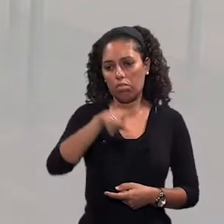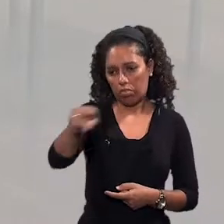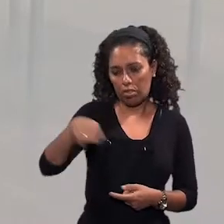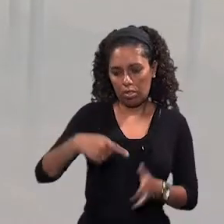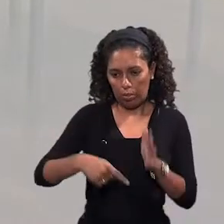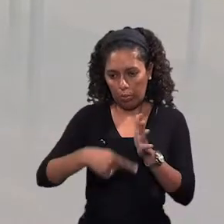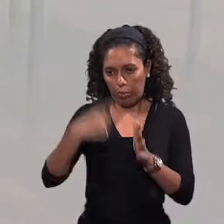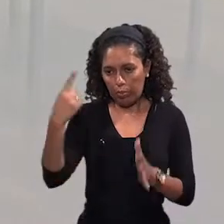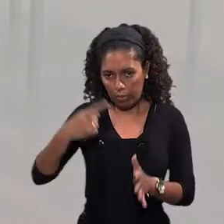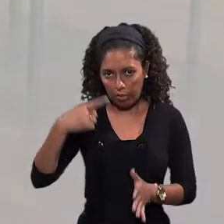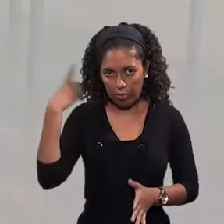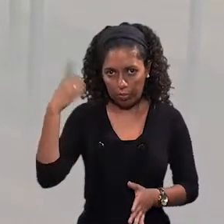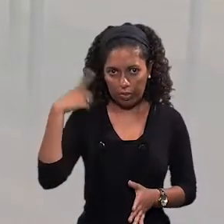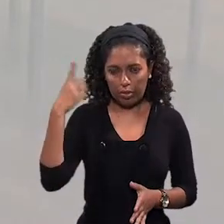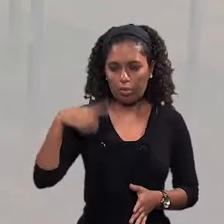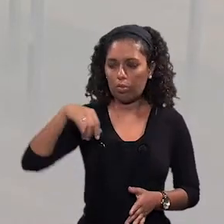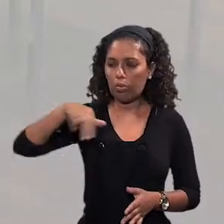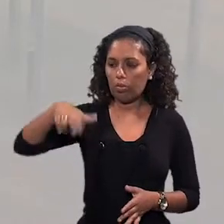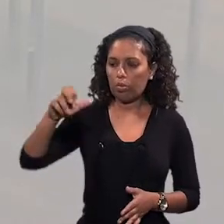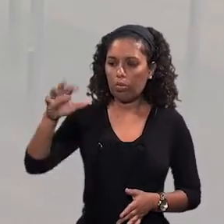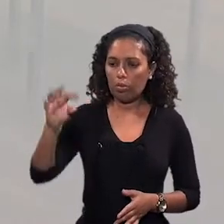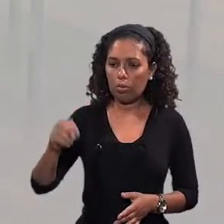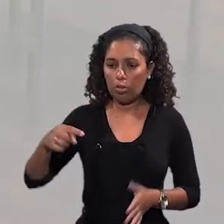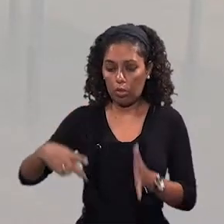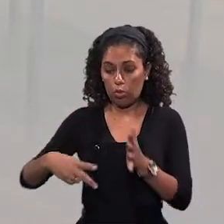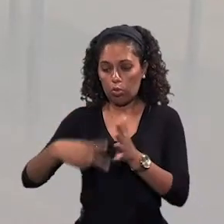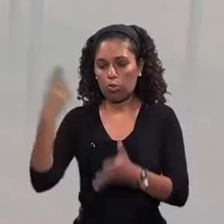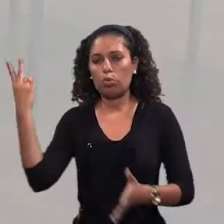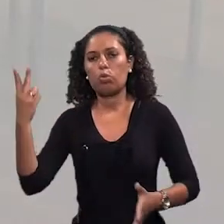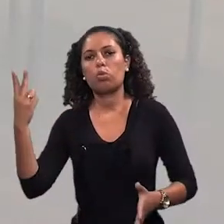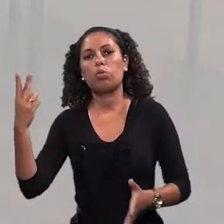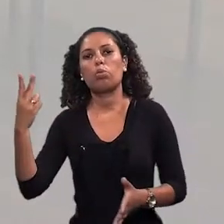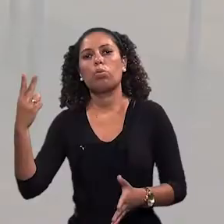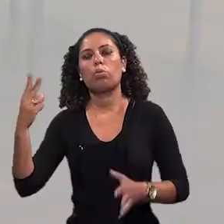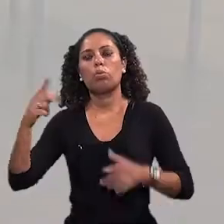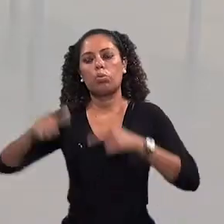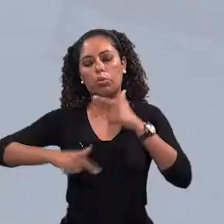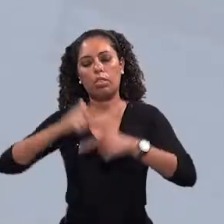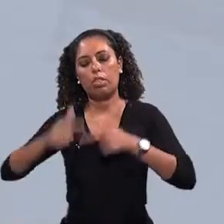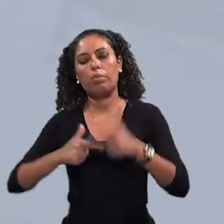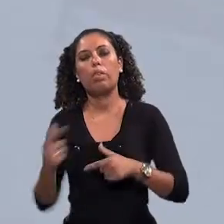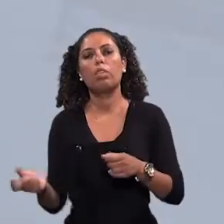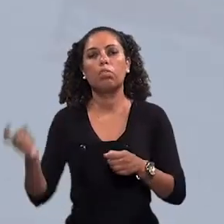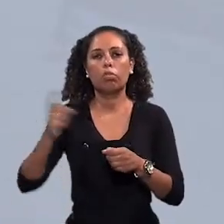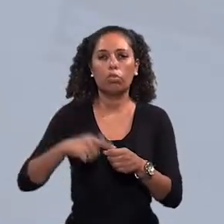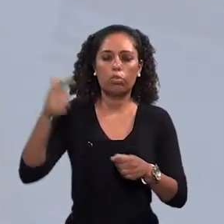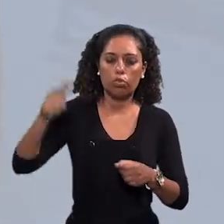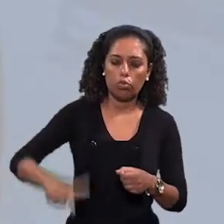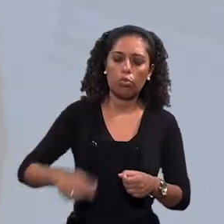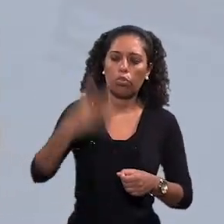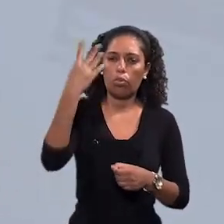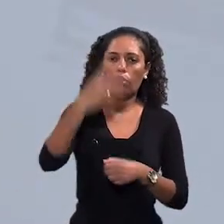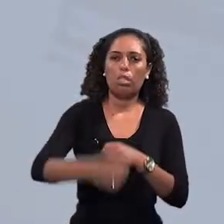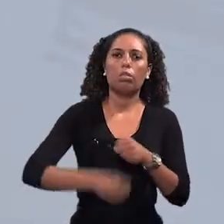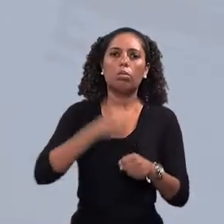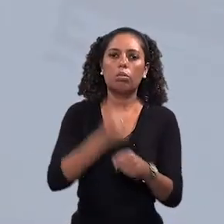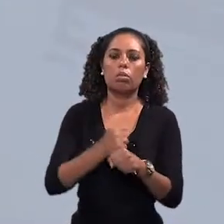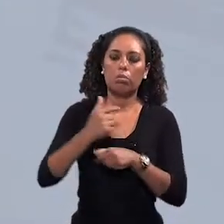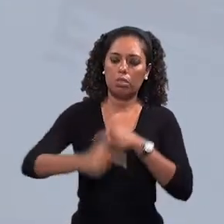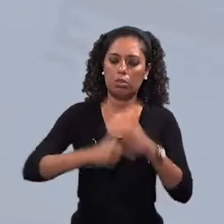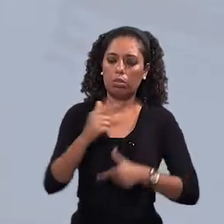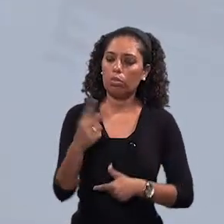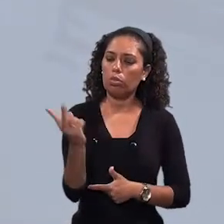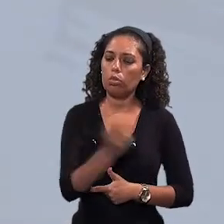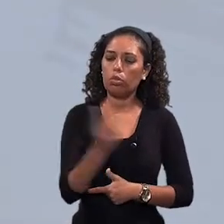é a primeira vez, né? Primeiro mandato. O Jorge Felipe Neto é o segundo mandato como deputado, foi reeleito, né? Para mais aí 4 anos. Então